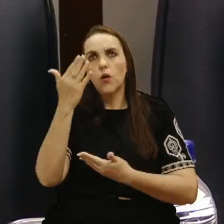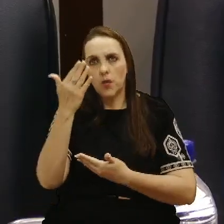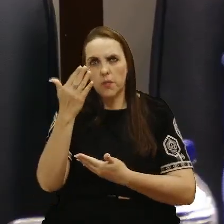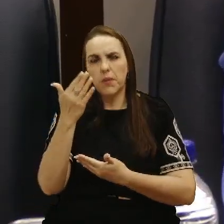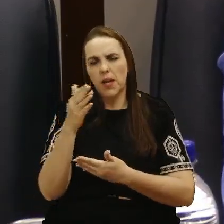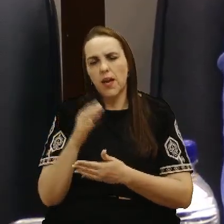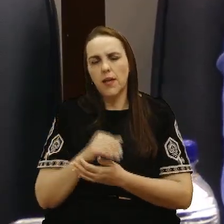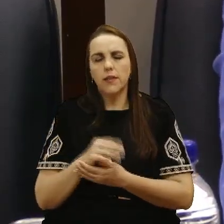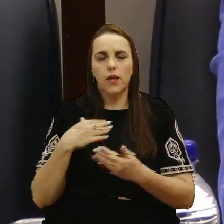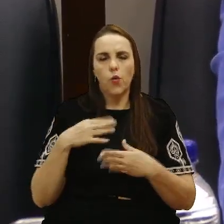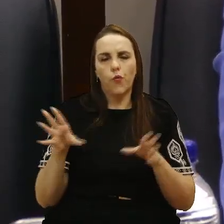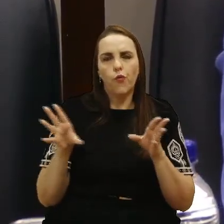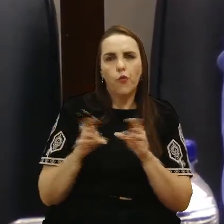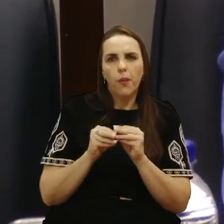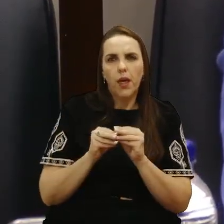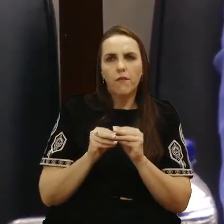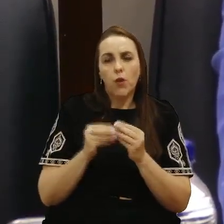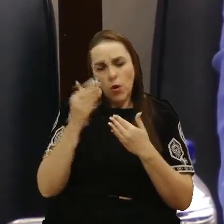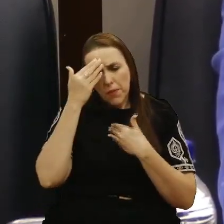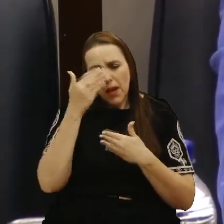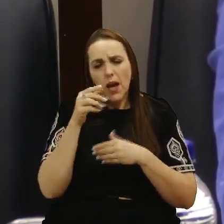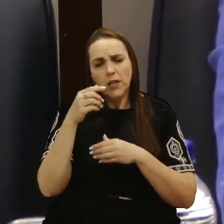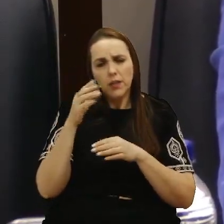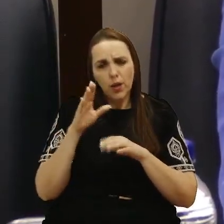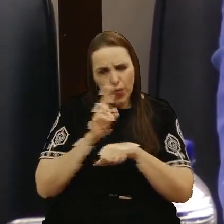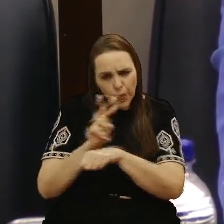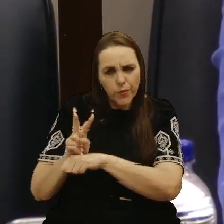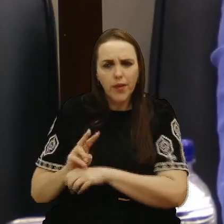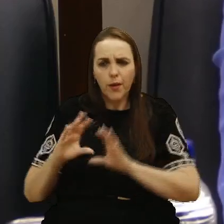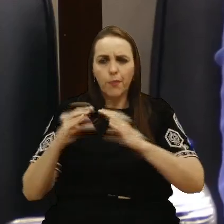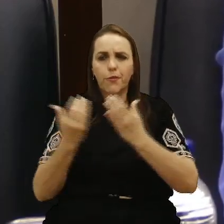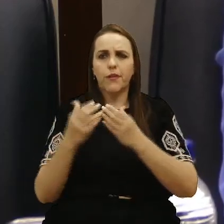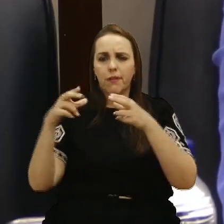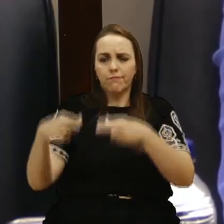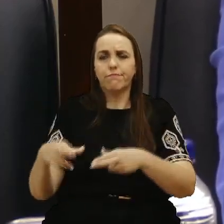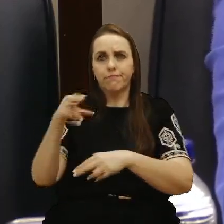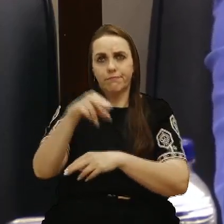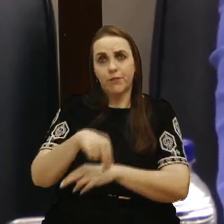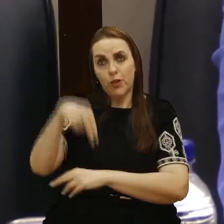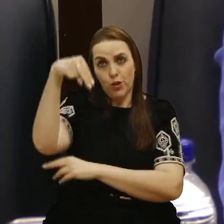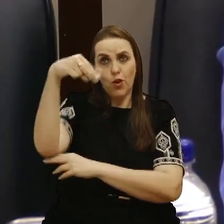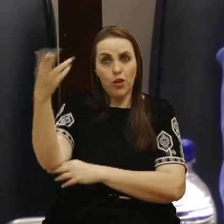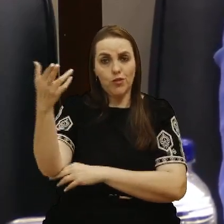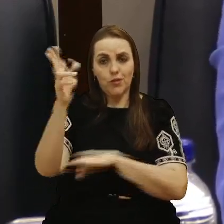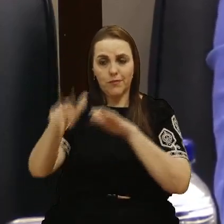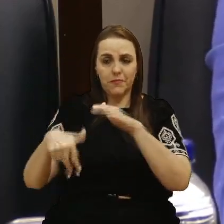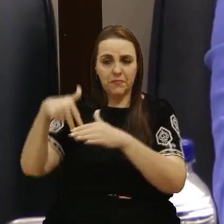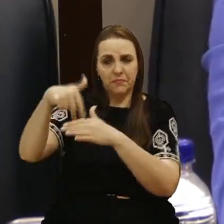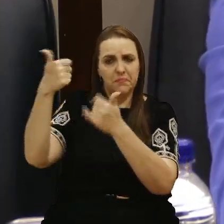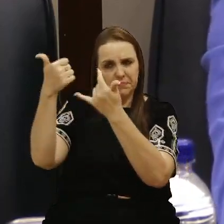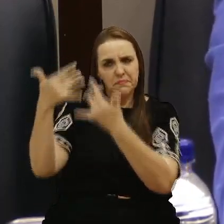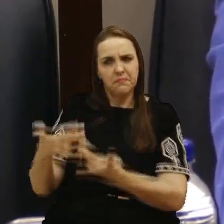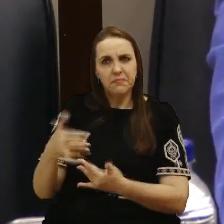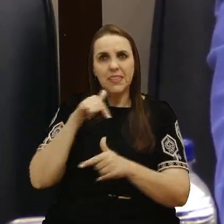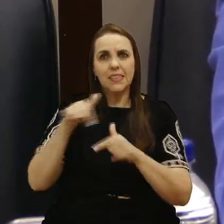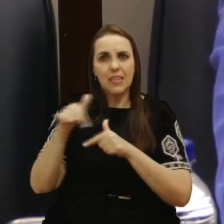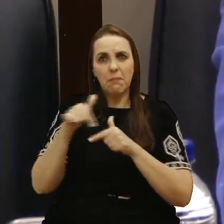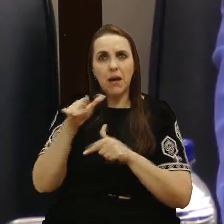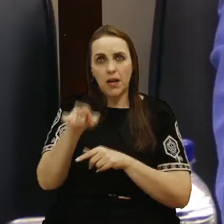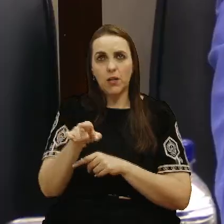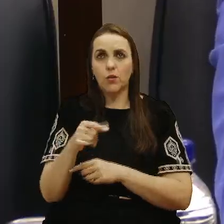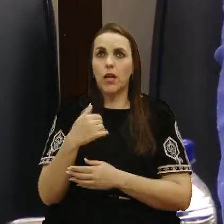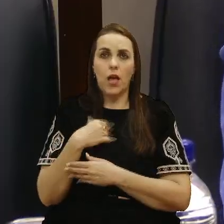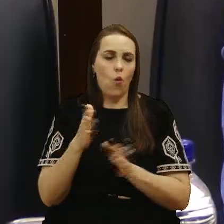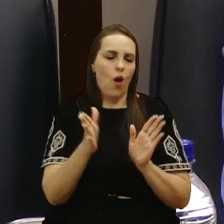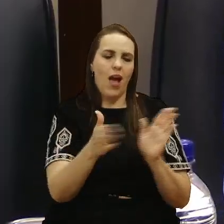cuidar da comunidade lá da Zona Norte. O senhor dando o exemplo, né? Vindo aqui para a tribuna e falando do trabalho feito mesmo. Não ganhei uma caixa